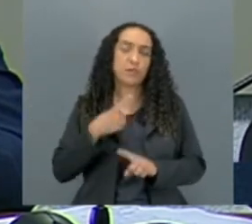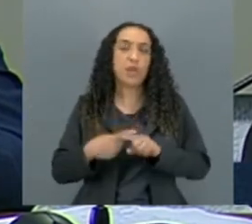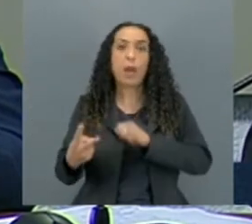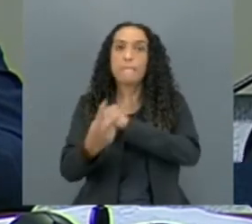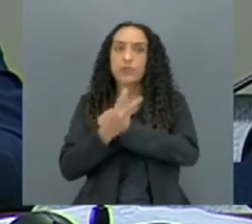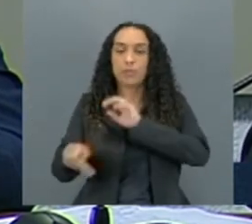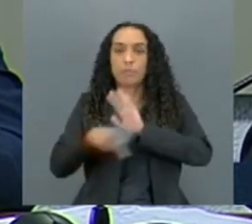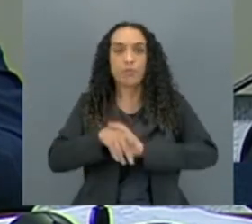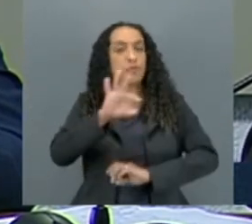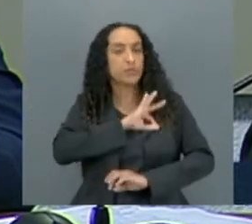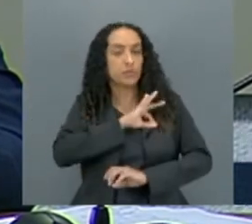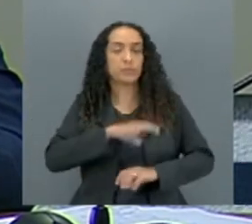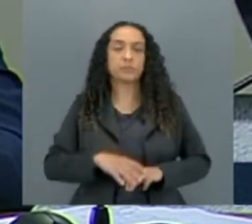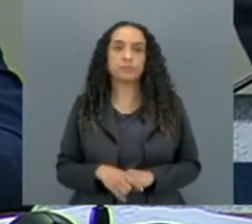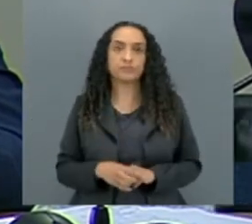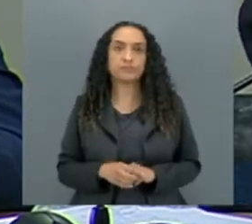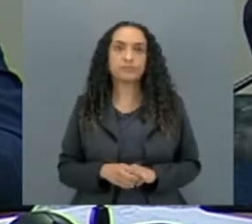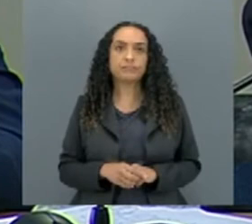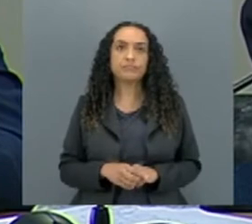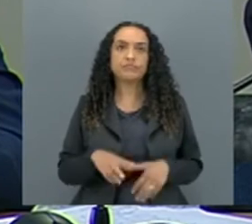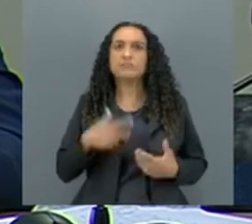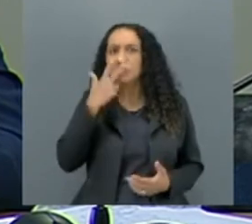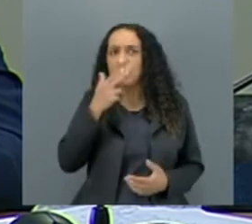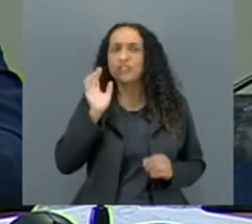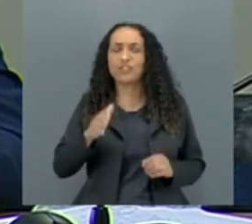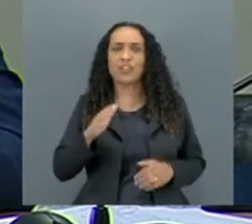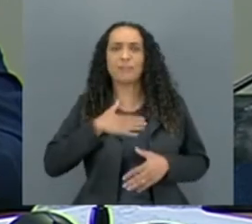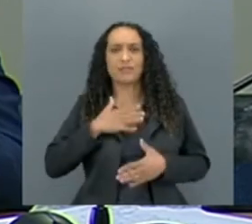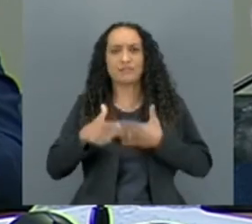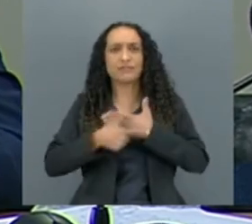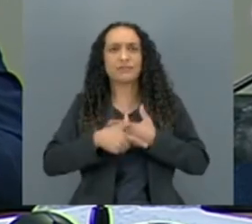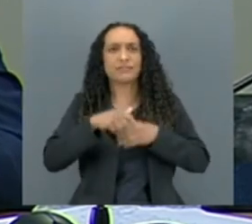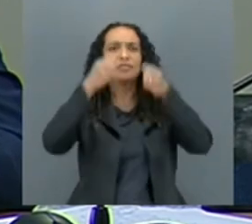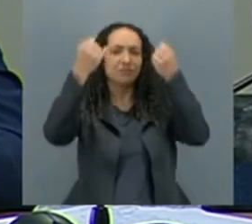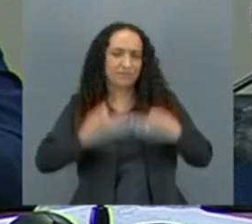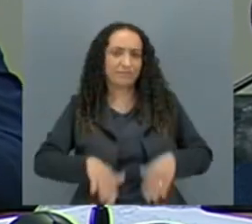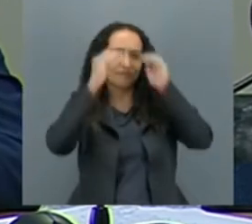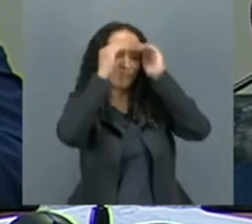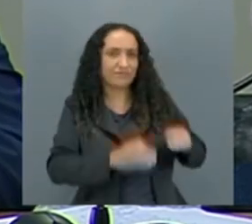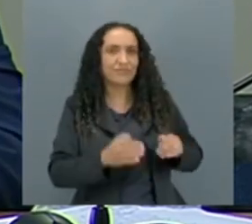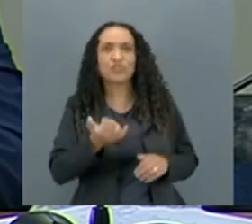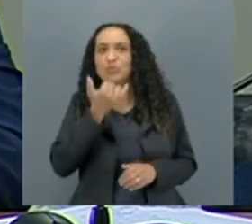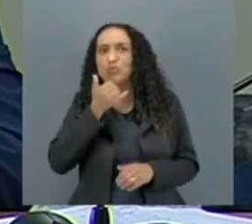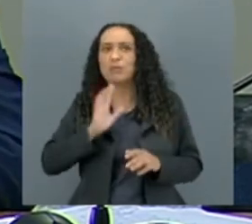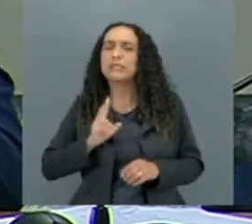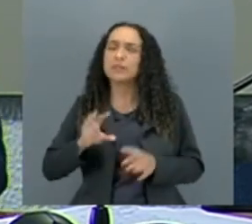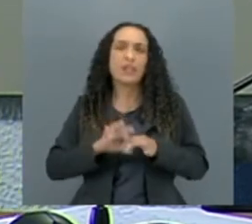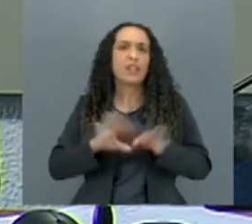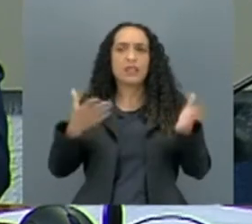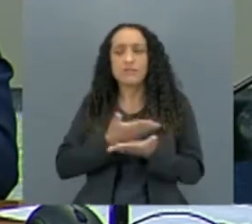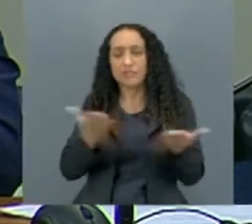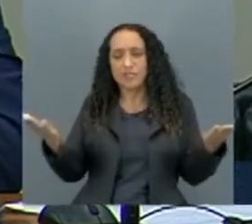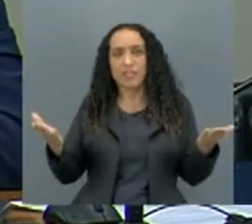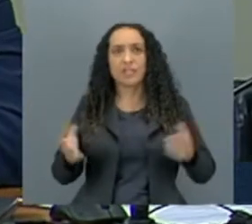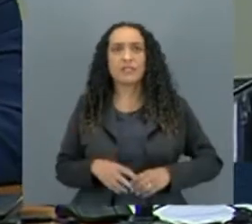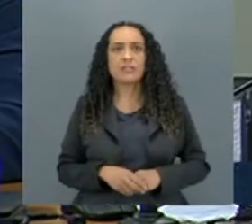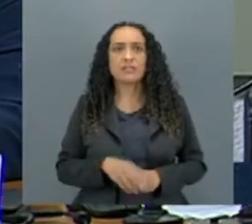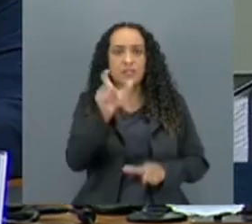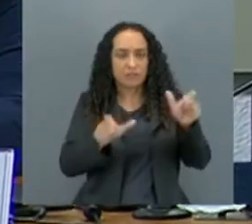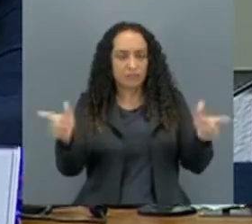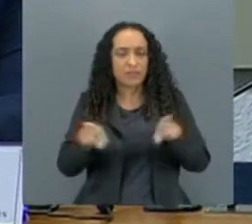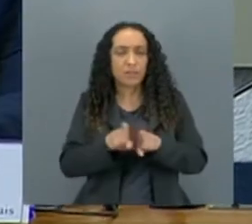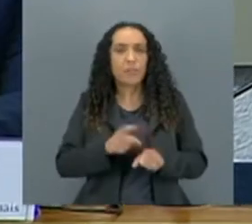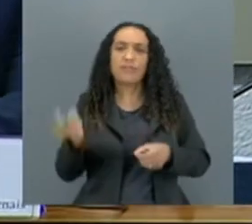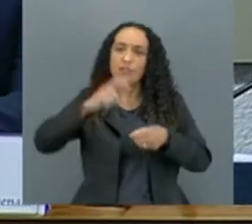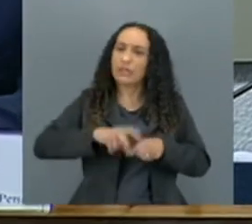do próprio agente de segurança. Acho, presidente, que cumpri minha missão, falei até um pouco demais, peço escusas, mas estou sempre à disposição de Vossa Excelência, dos eminentes pares, para